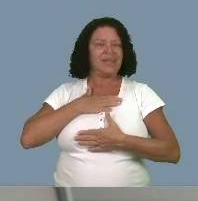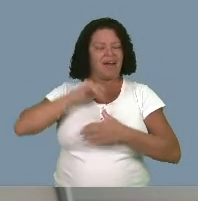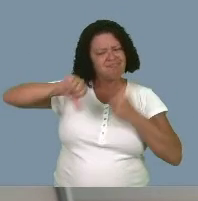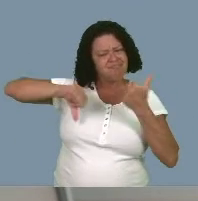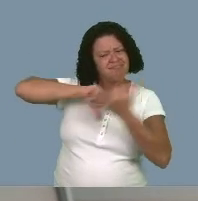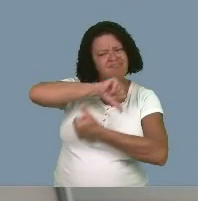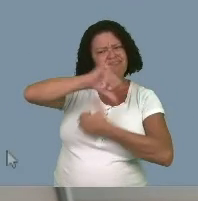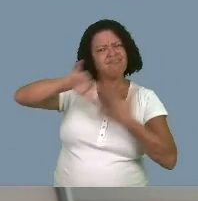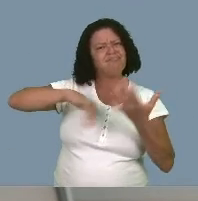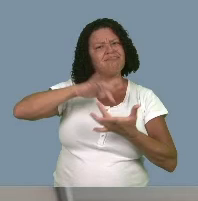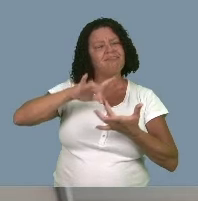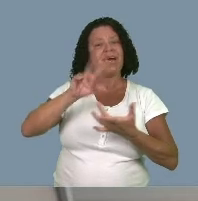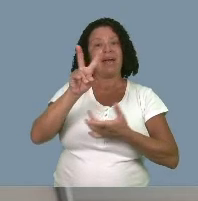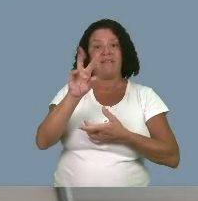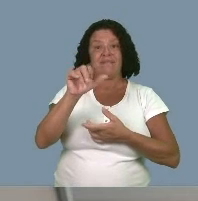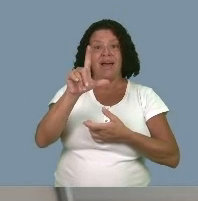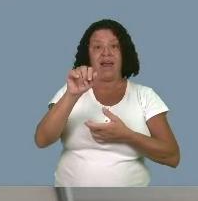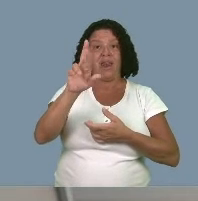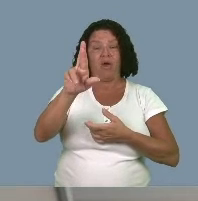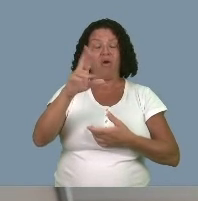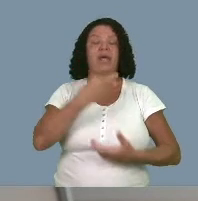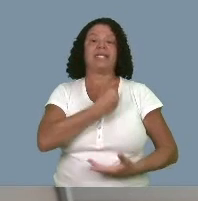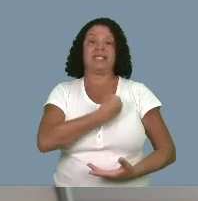ressignificação dos valores da vida.